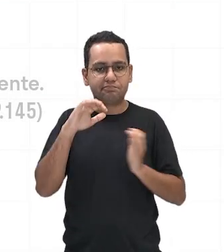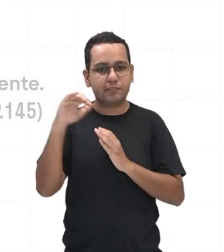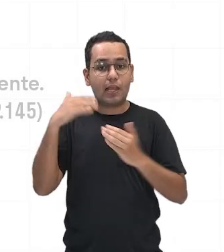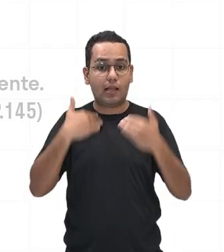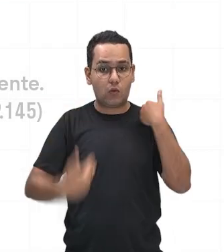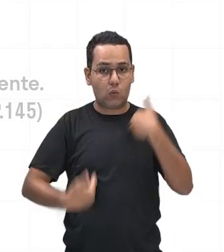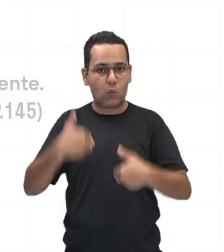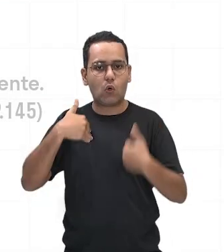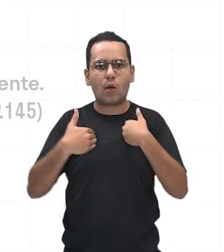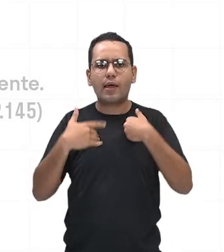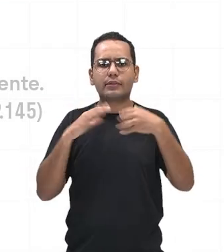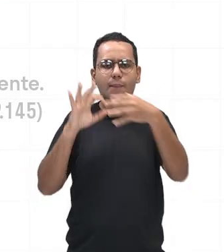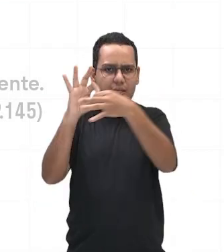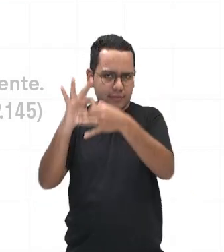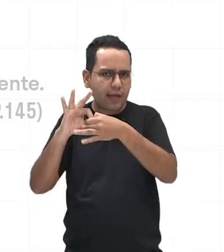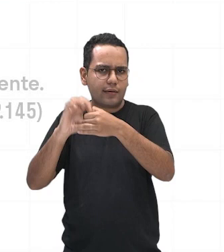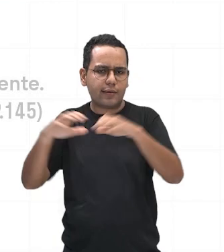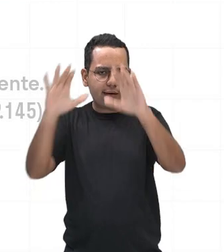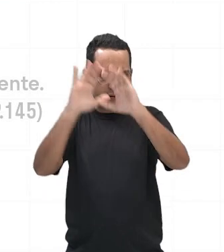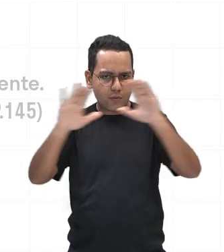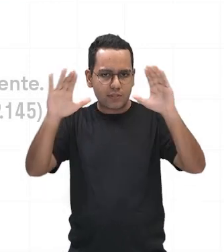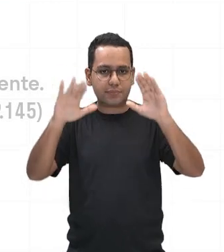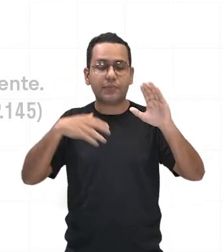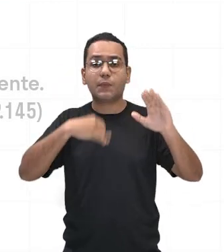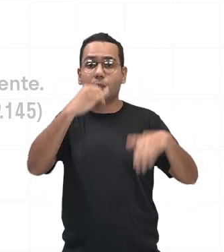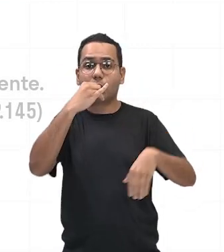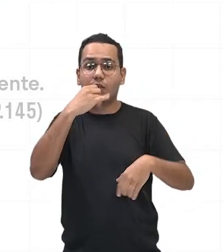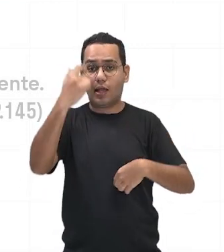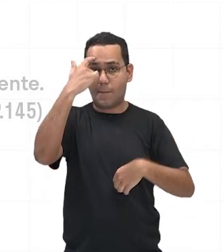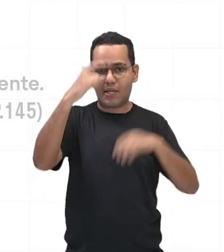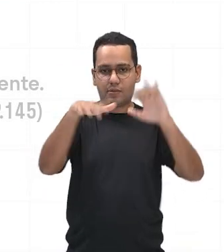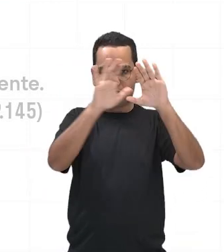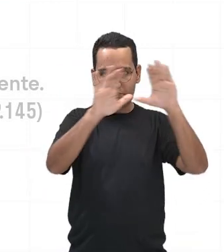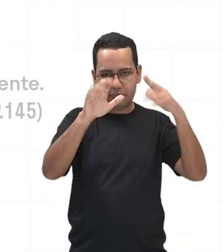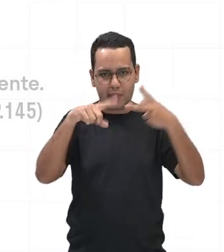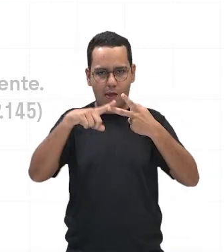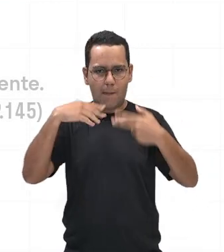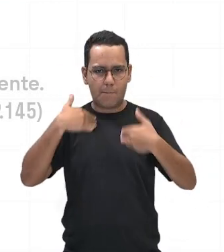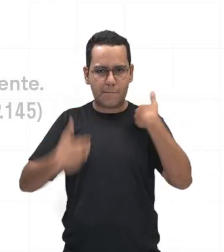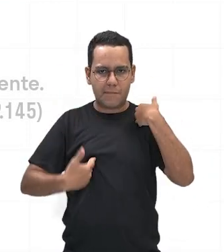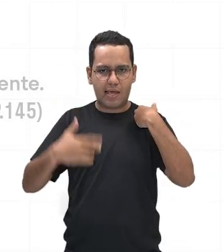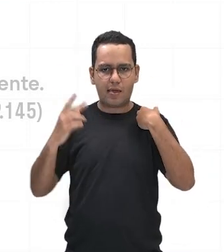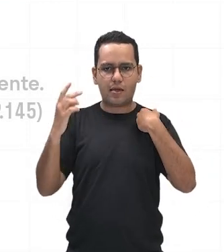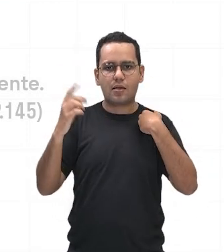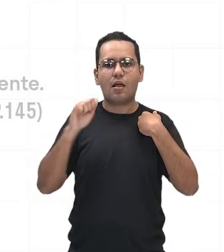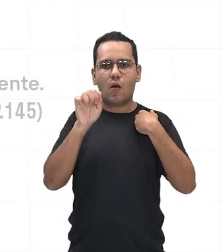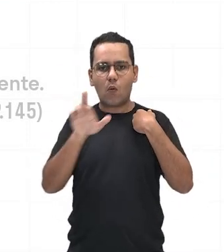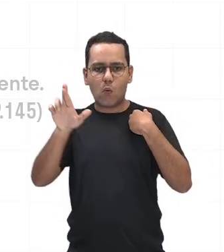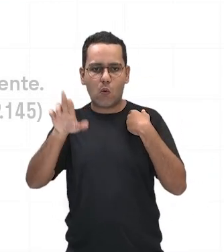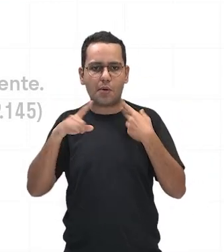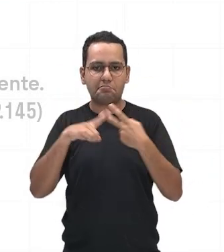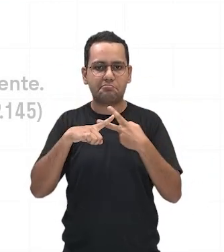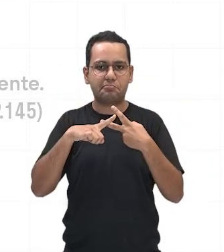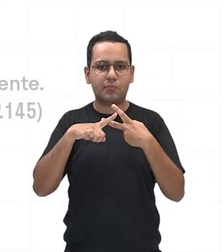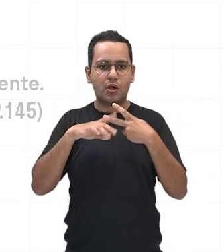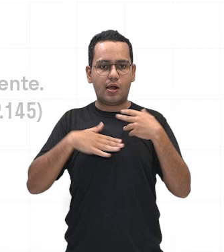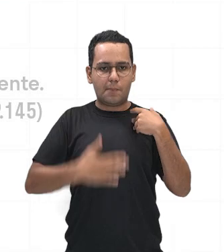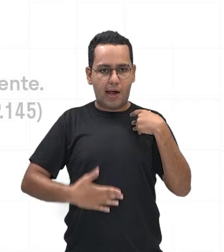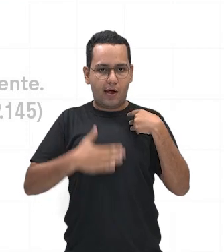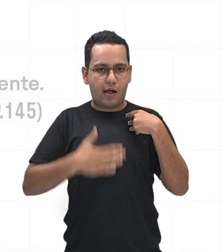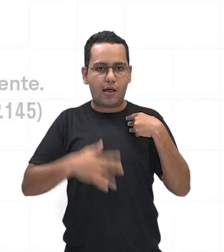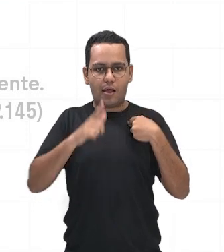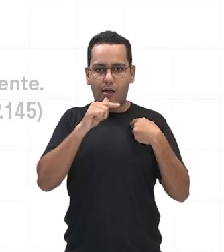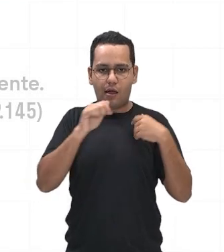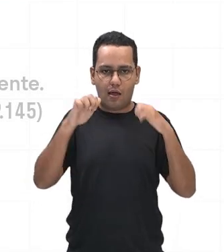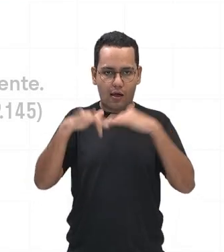parte do universo. A cabeça ao céu, o peito ao ar, o ventre ao mar, as pernas à terra, os